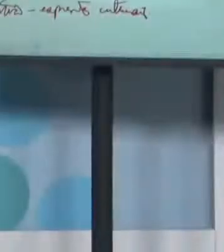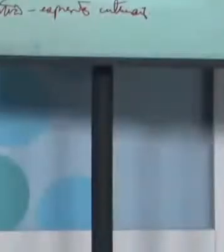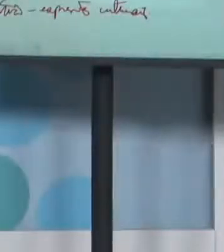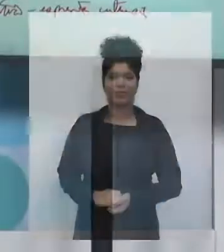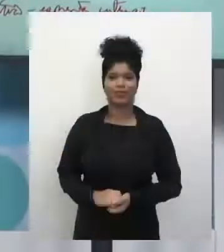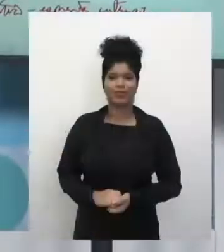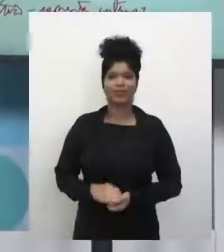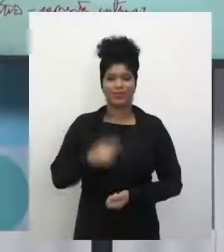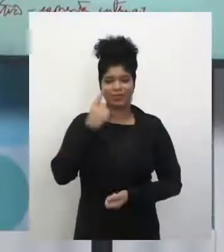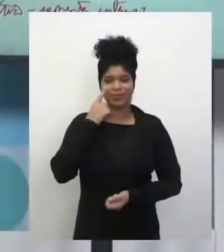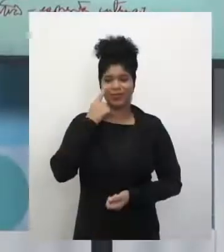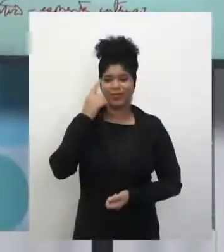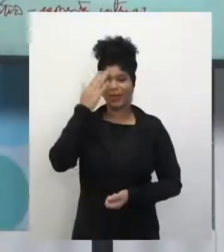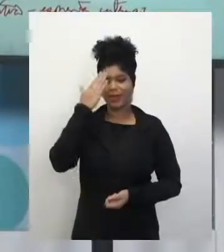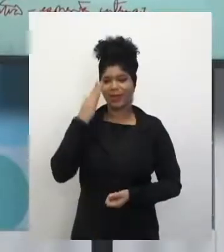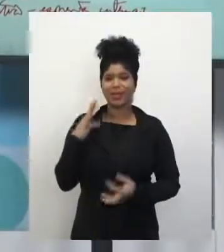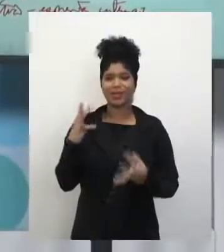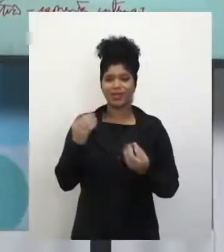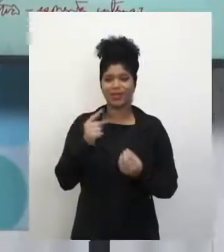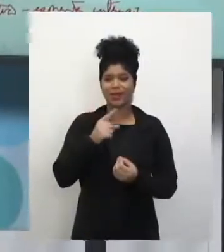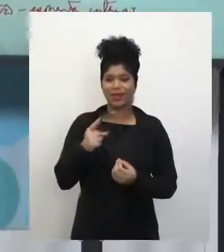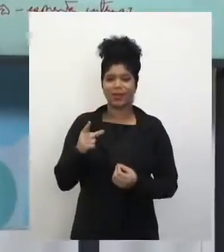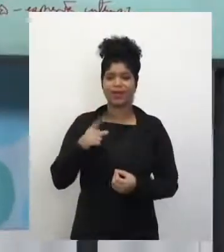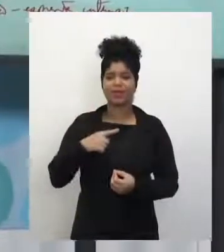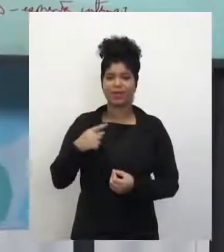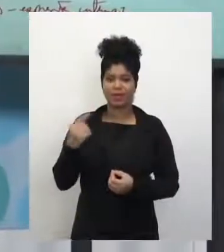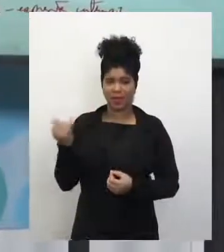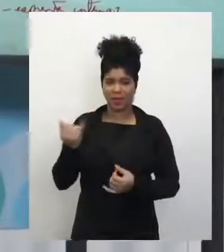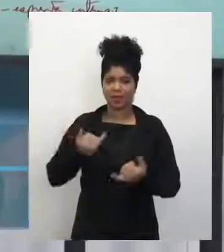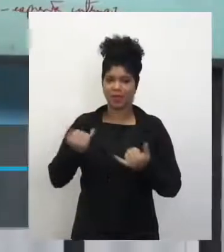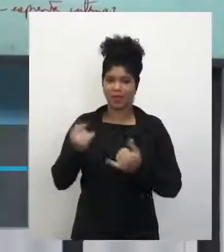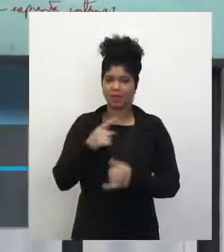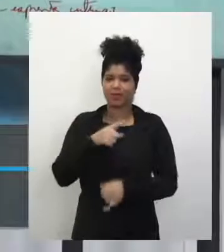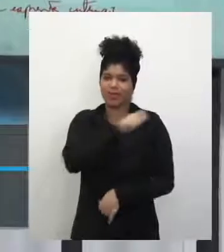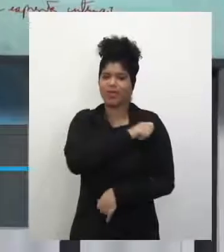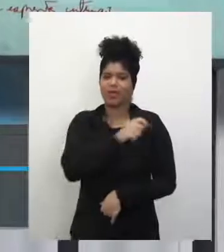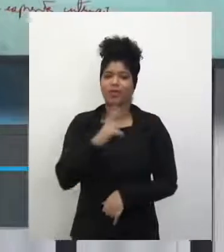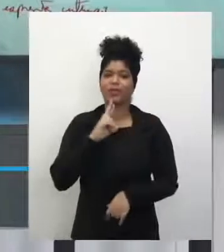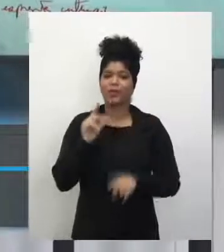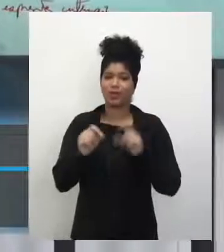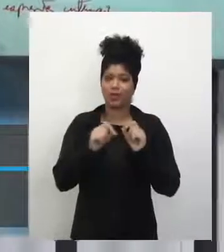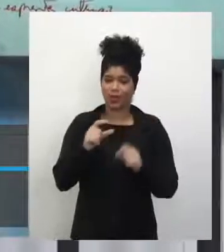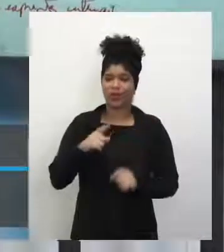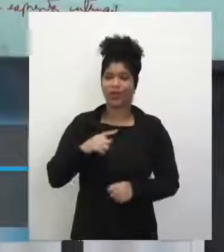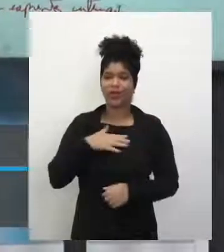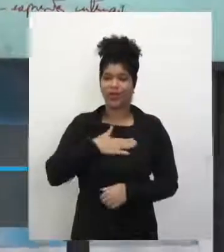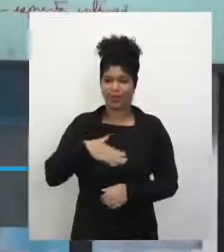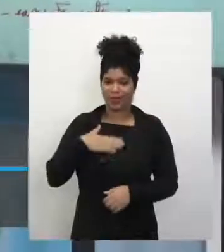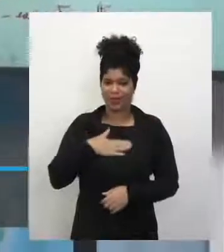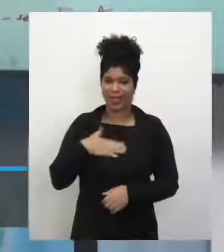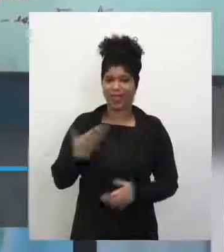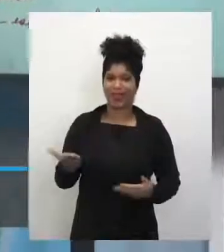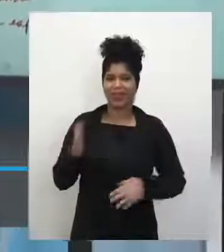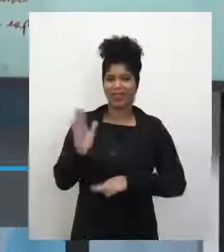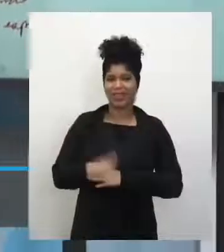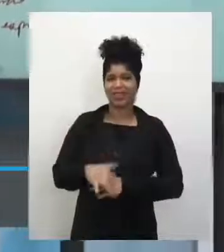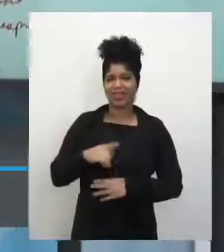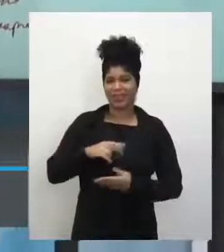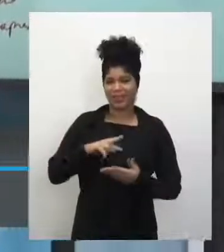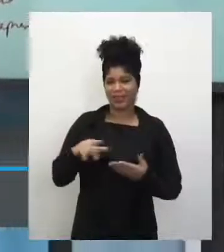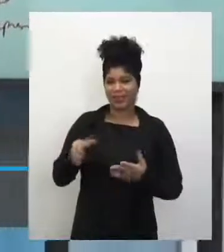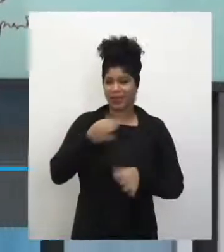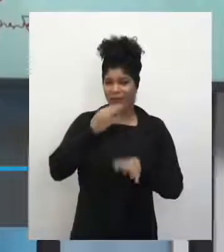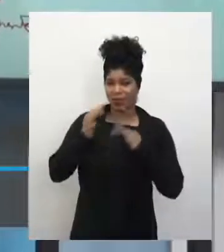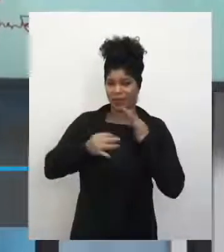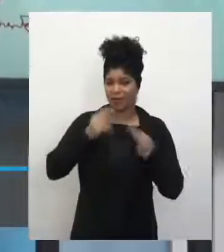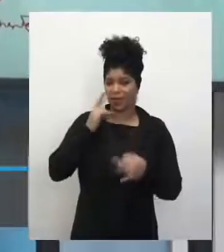Olha só, muito obrigada, colegas, por transcreverem as respostas dos seus alunos, tá? Bastante interação na tarde de hoje. Vamos aqui dar uma olhadinha em